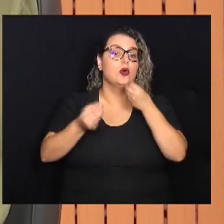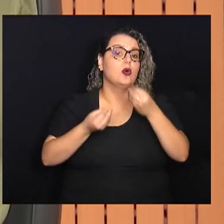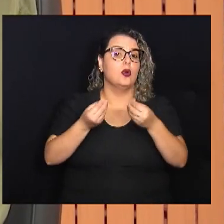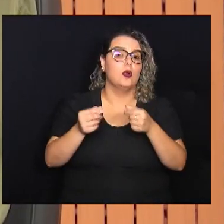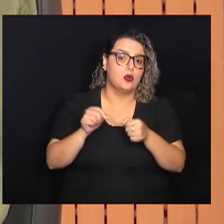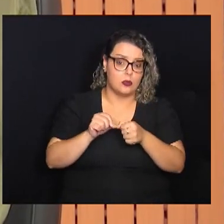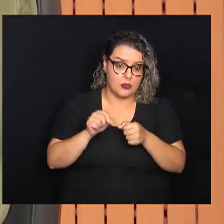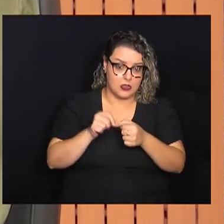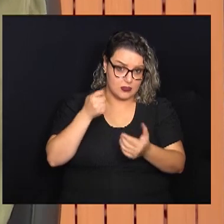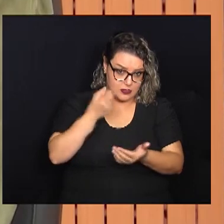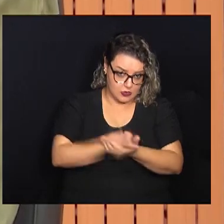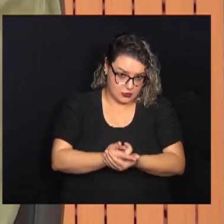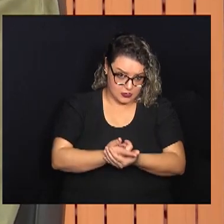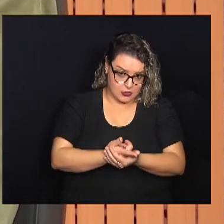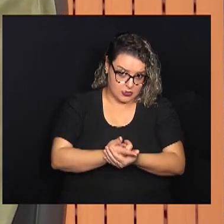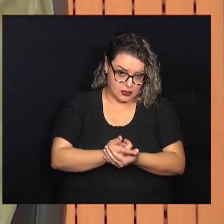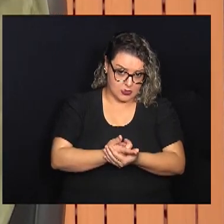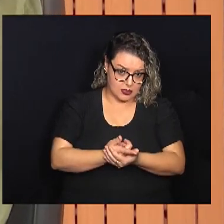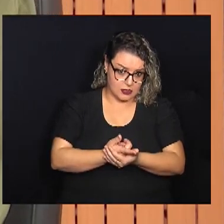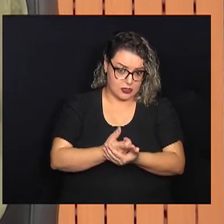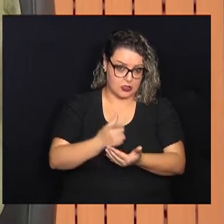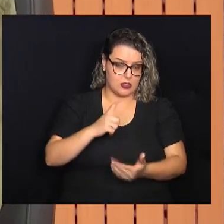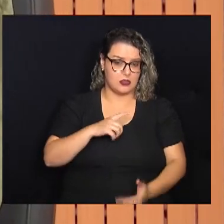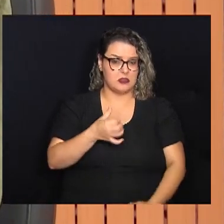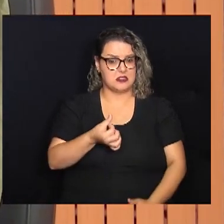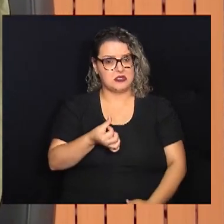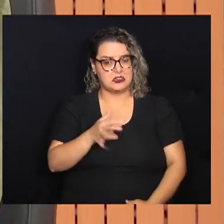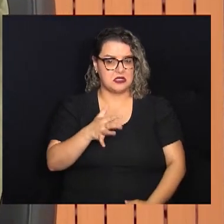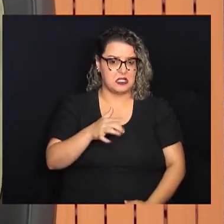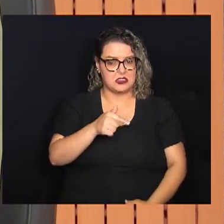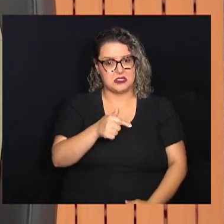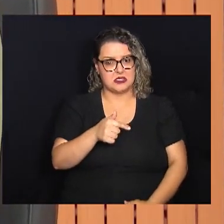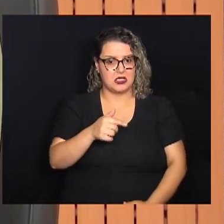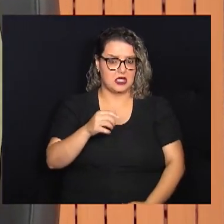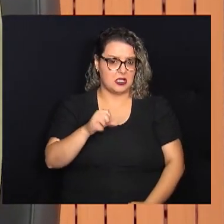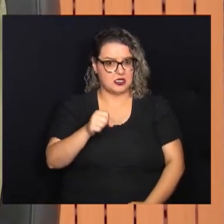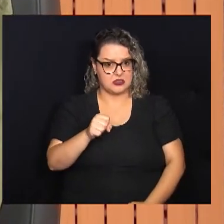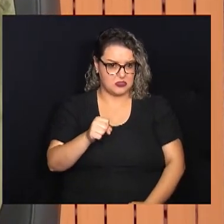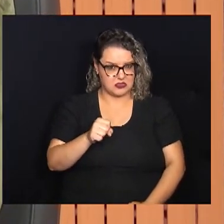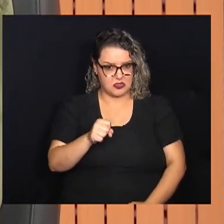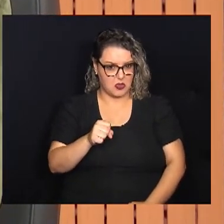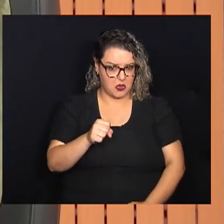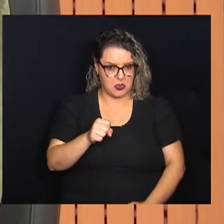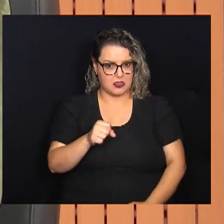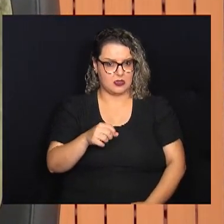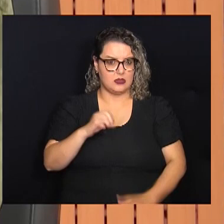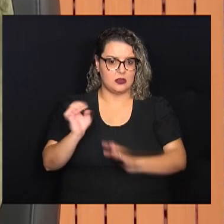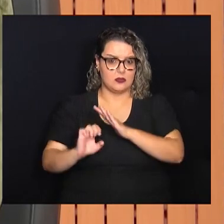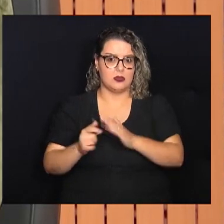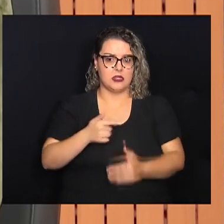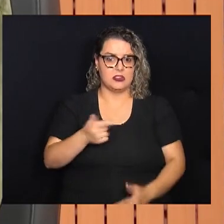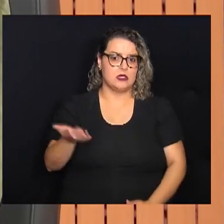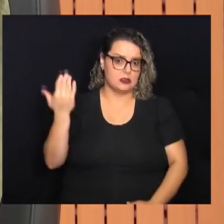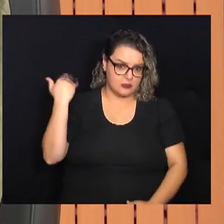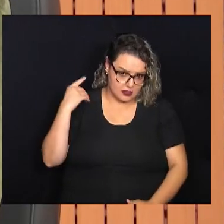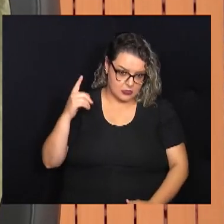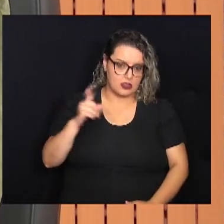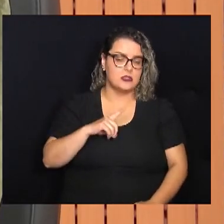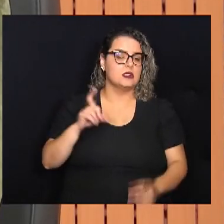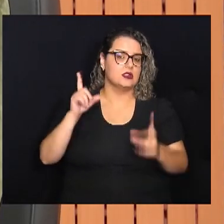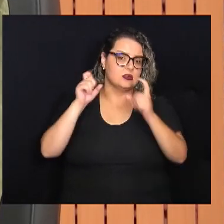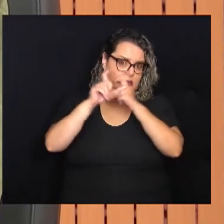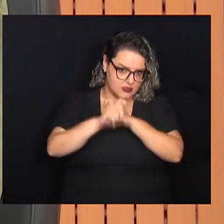o pagamento. Eu estou com 6, 7, 8 empresas que eu dei entrada na semana passada. Está, sim, com dificuldade